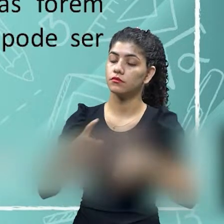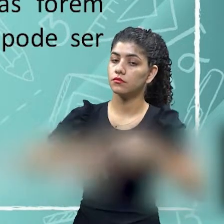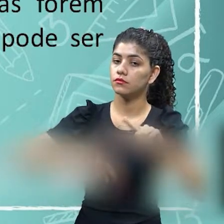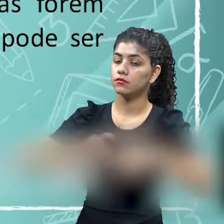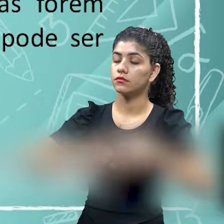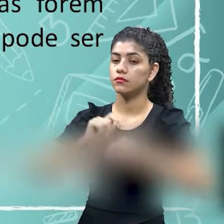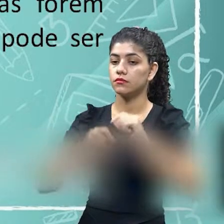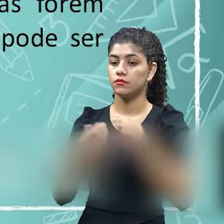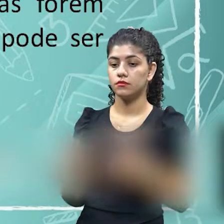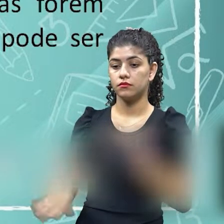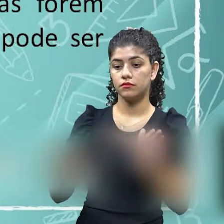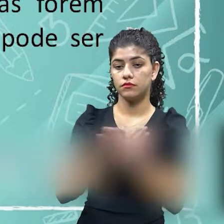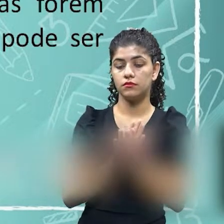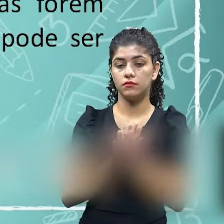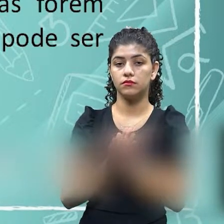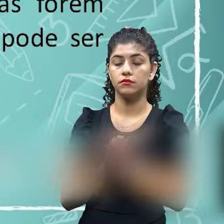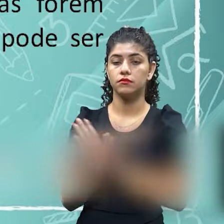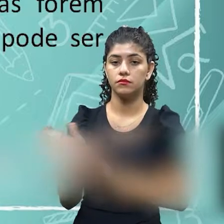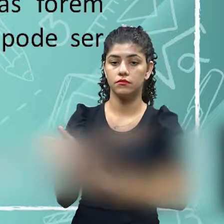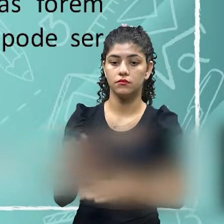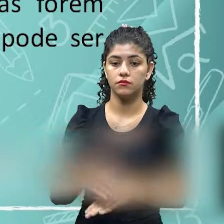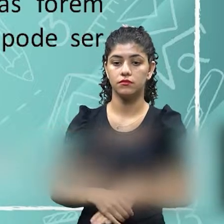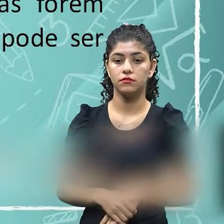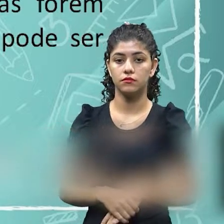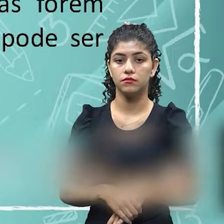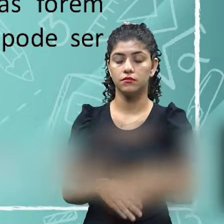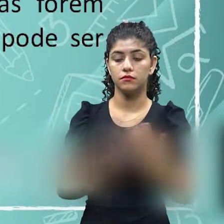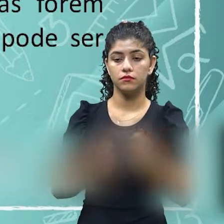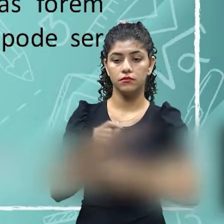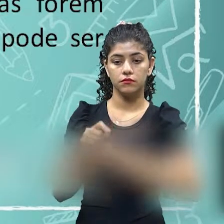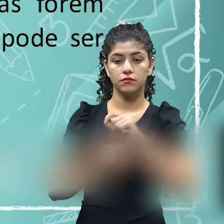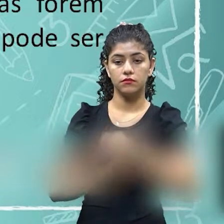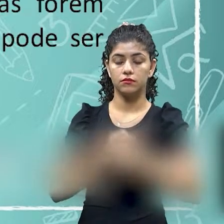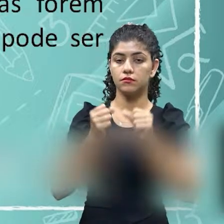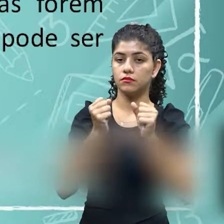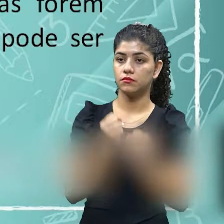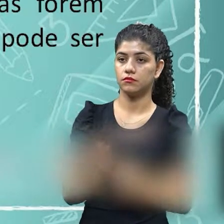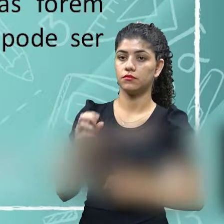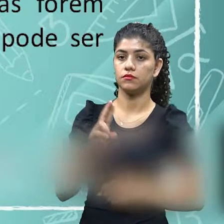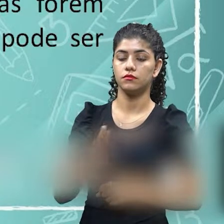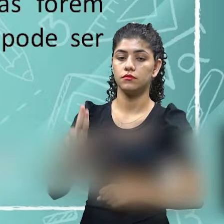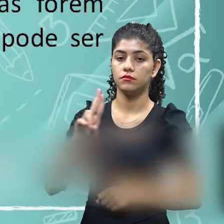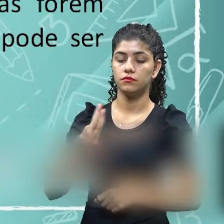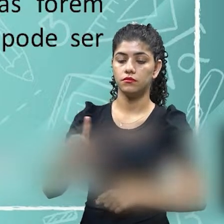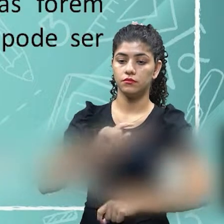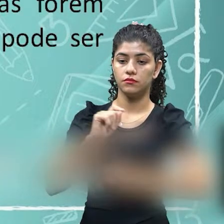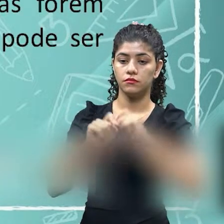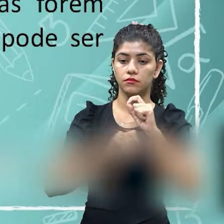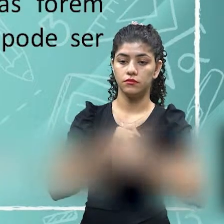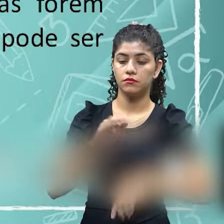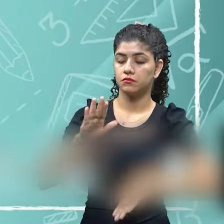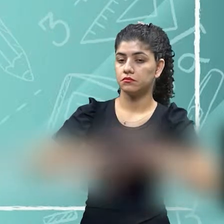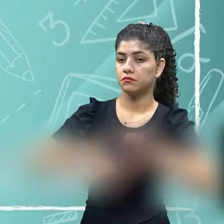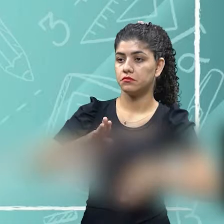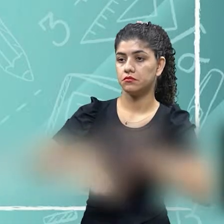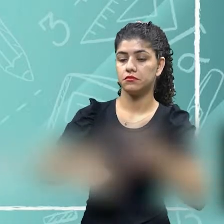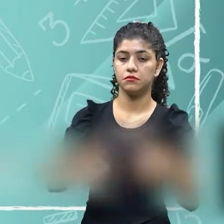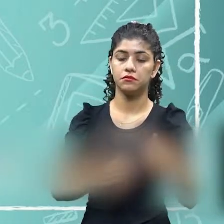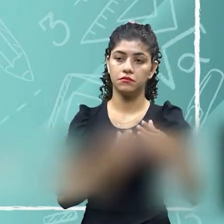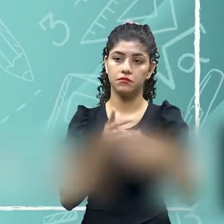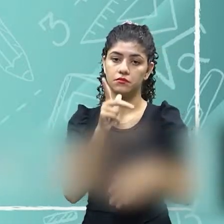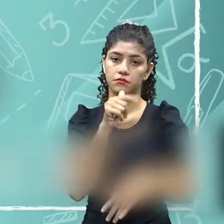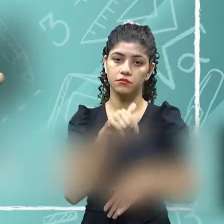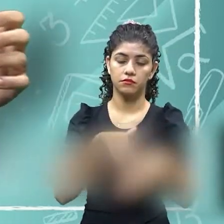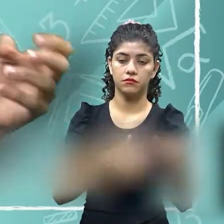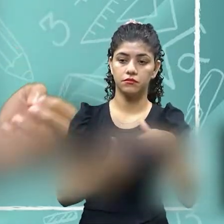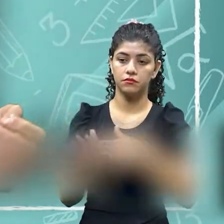entregue à custódia do transportador. Estes incoterms podem ser utilizados com relação a qualquer meio de transporte. Nesse